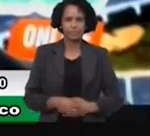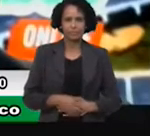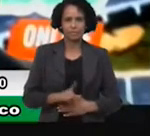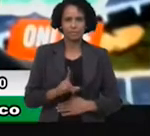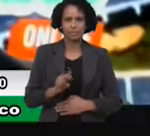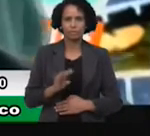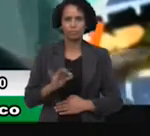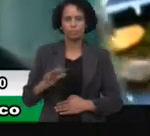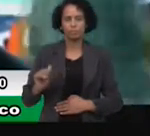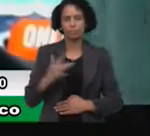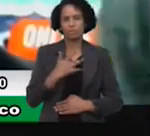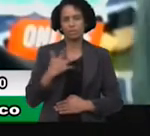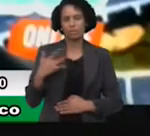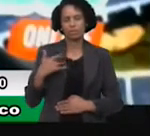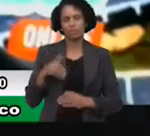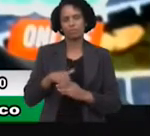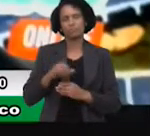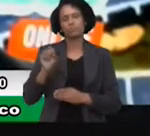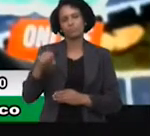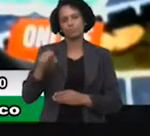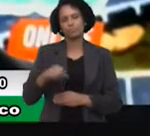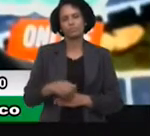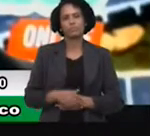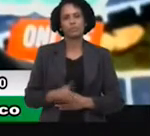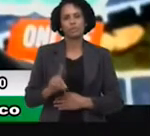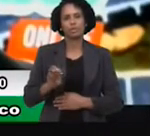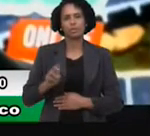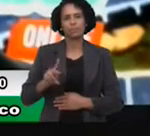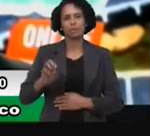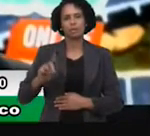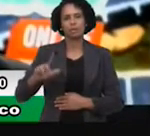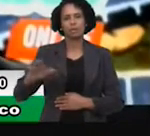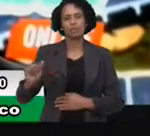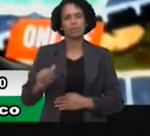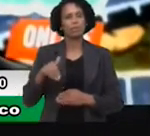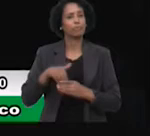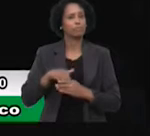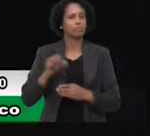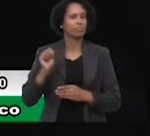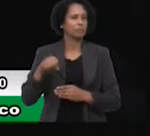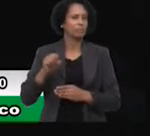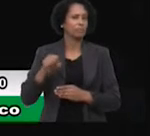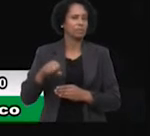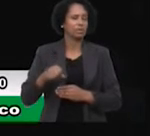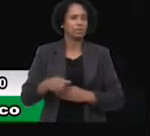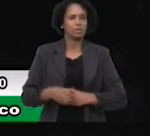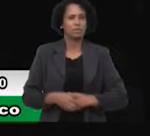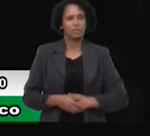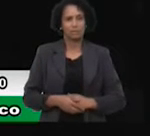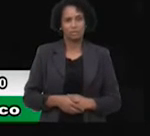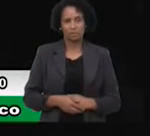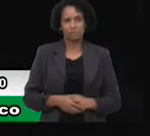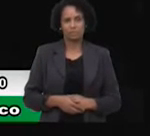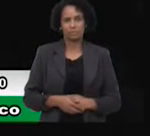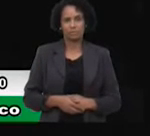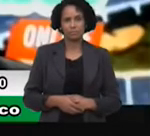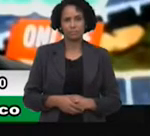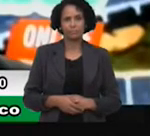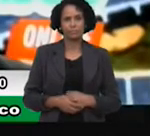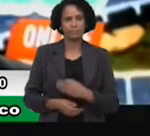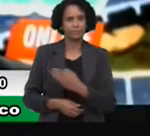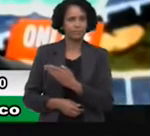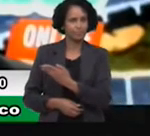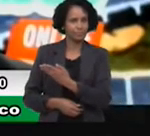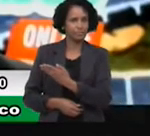da Saúde. Vereador De Paula, como vota, Vossa Excelência? Voto sim, senhor secretário. Registrado o voto sim do vereador